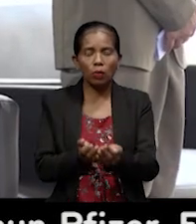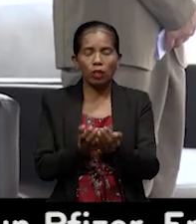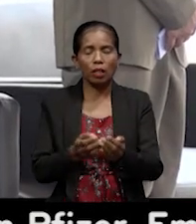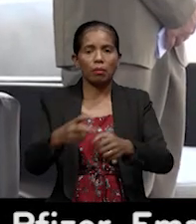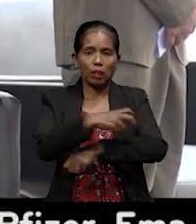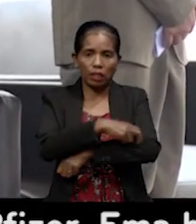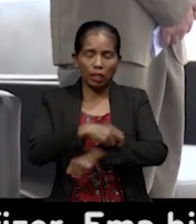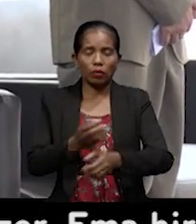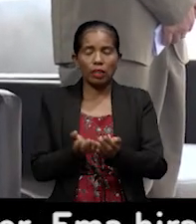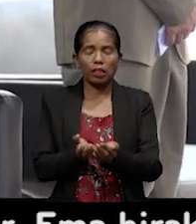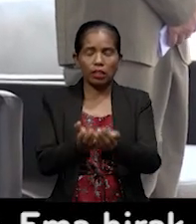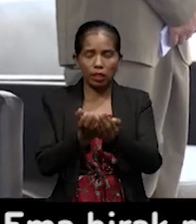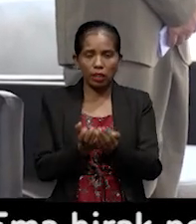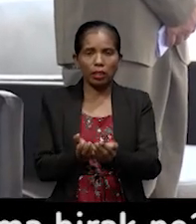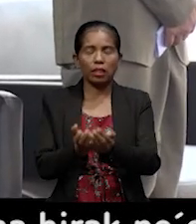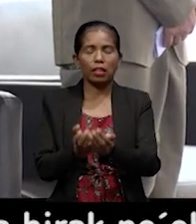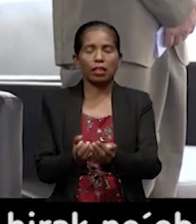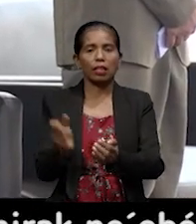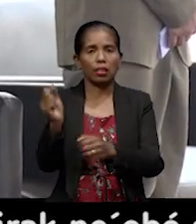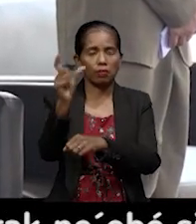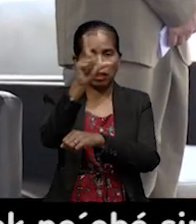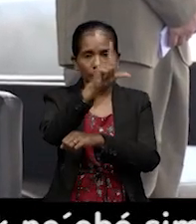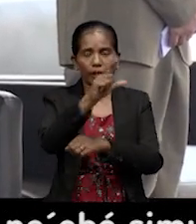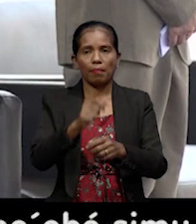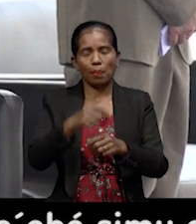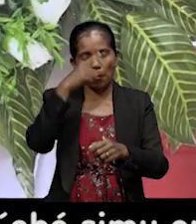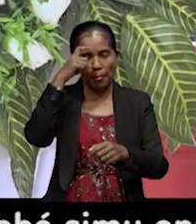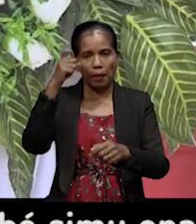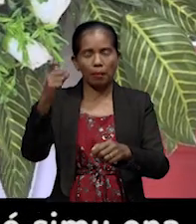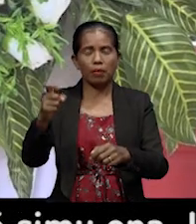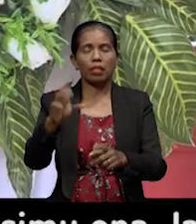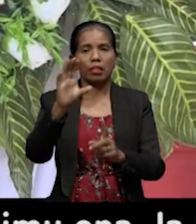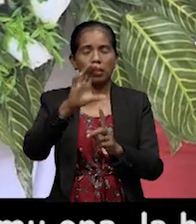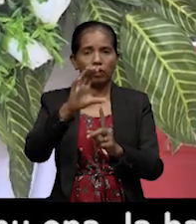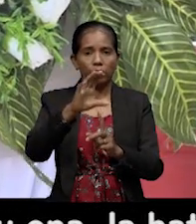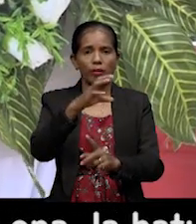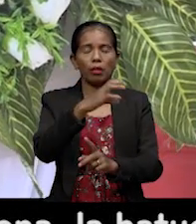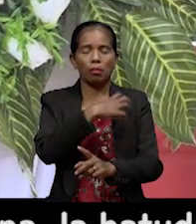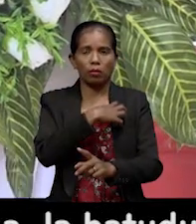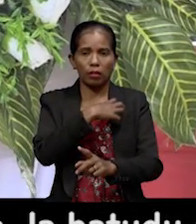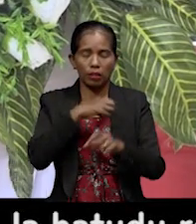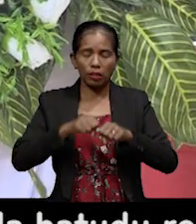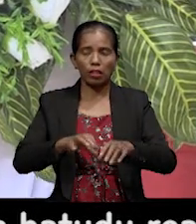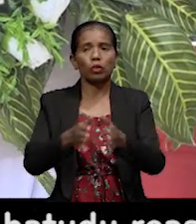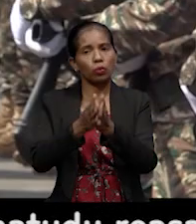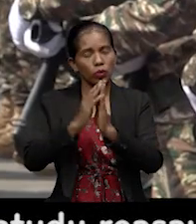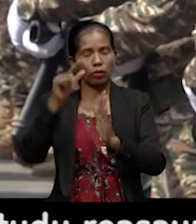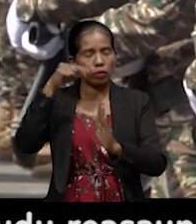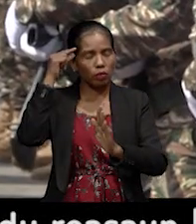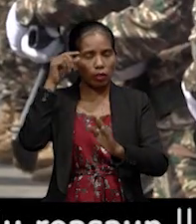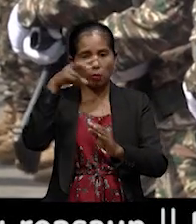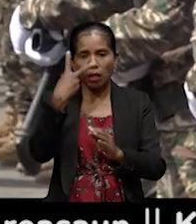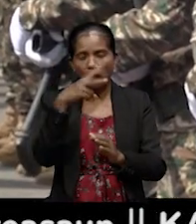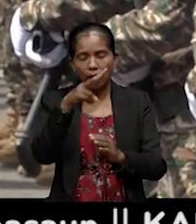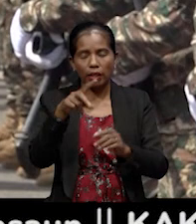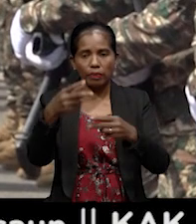ikan, iha parte Costa Sul. Tambane comandante componente naval neu, husu governo, ato investe iha aretasinian,